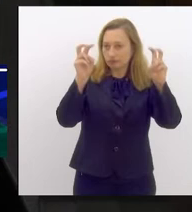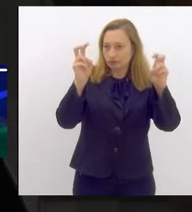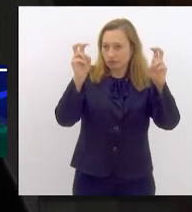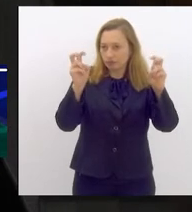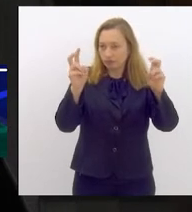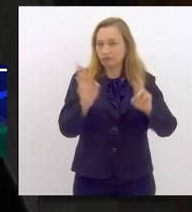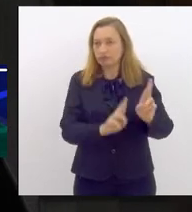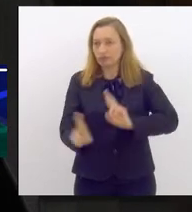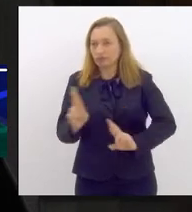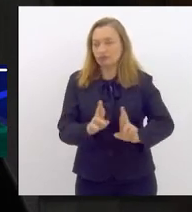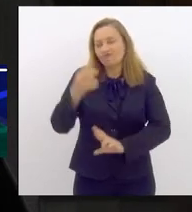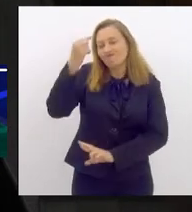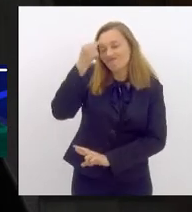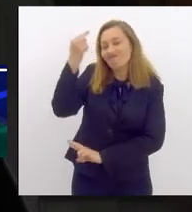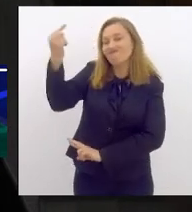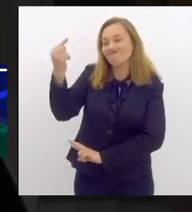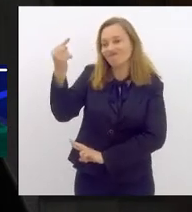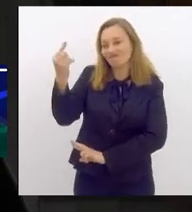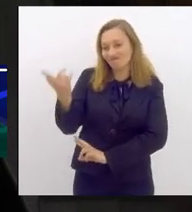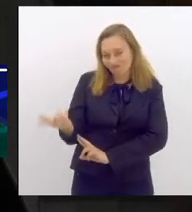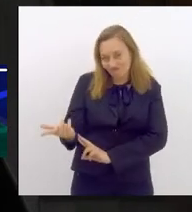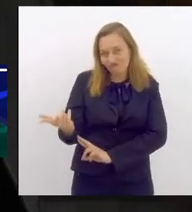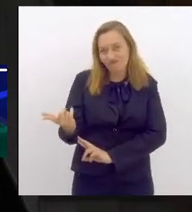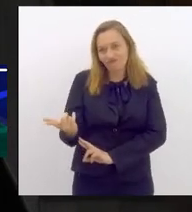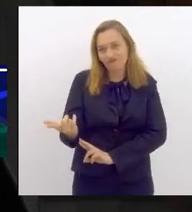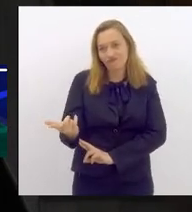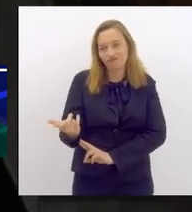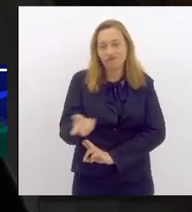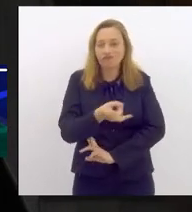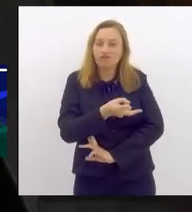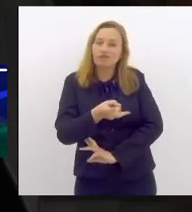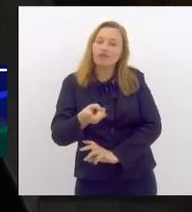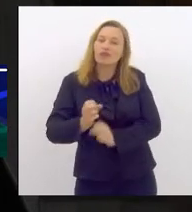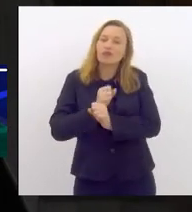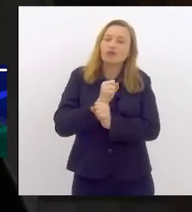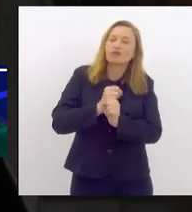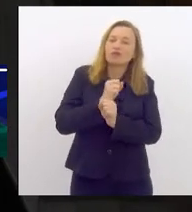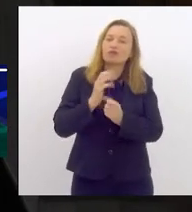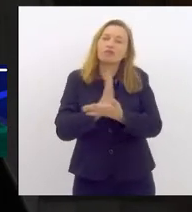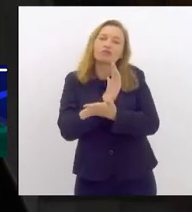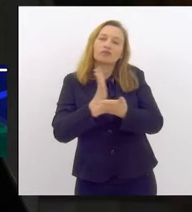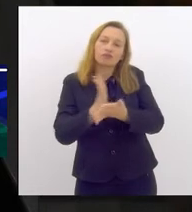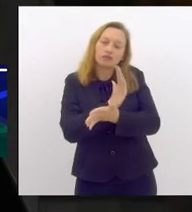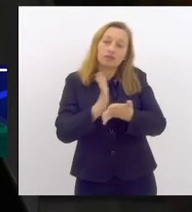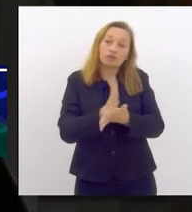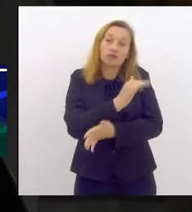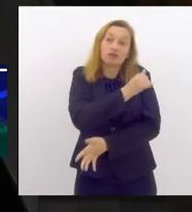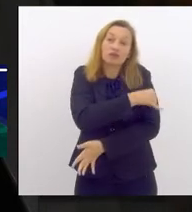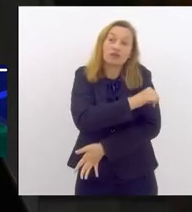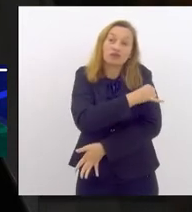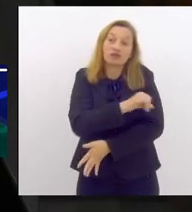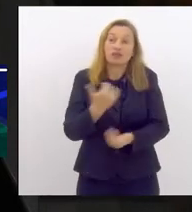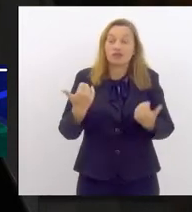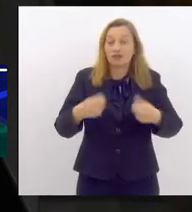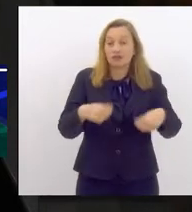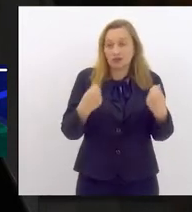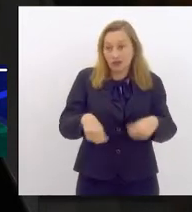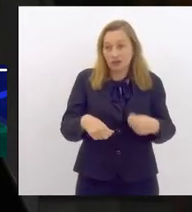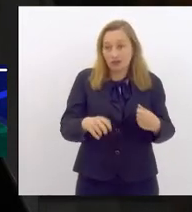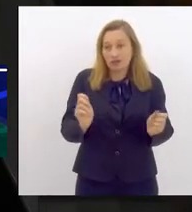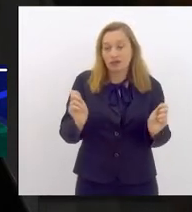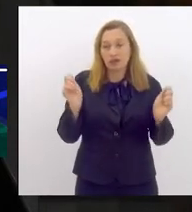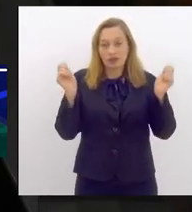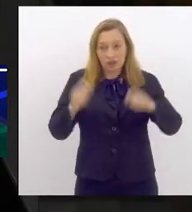a esta ideia o que percebo alguns anos de que o Rio de Janeiro precisa ser capaz